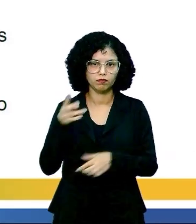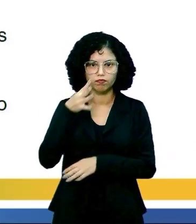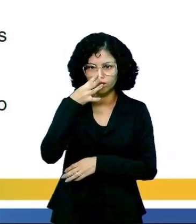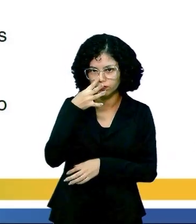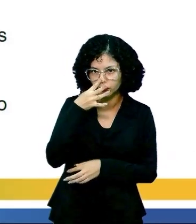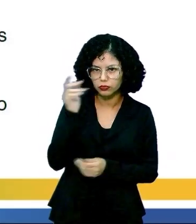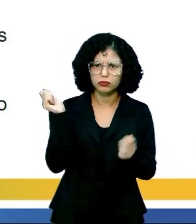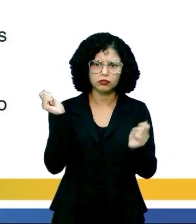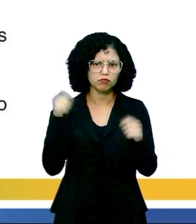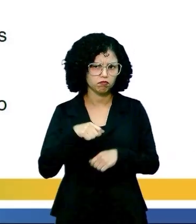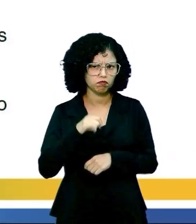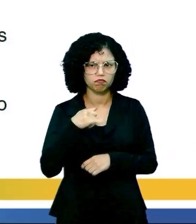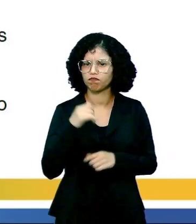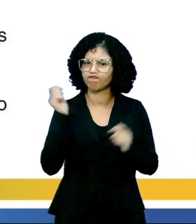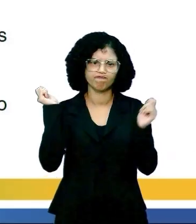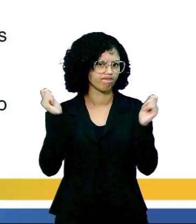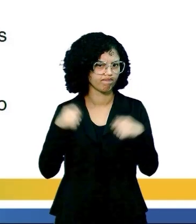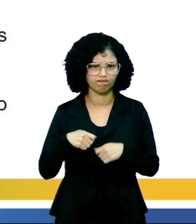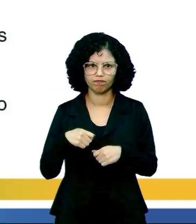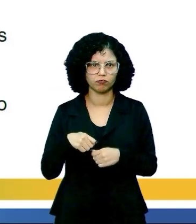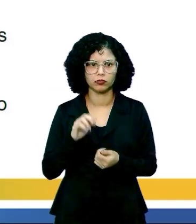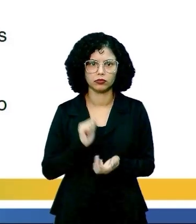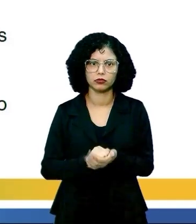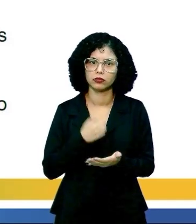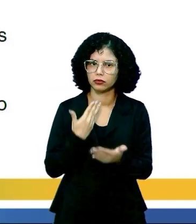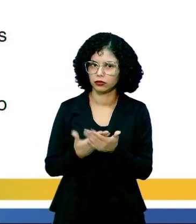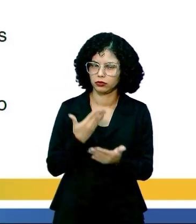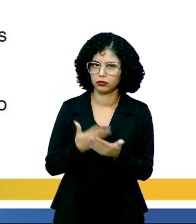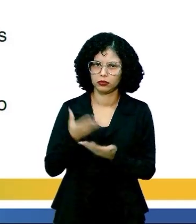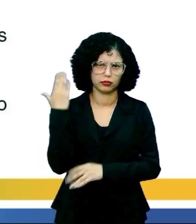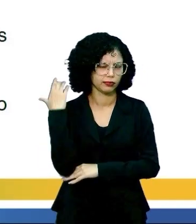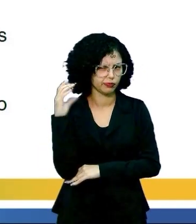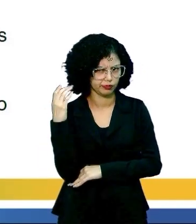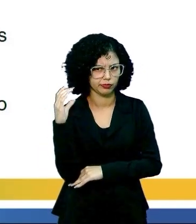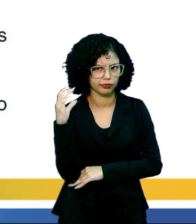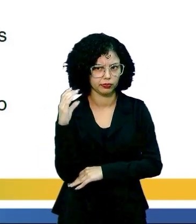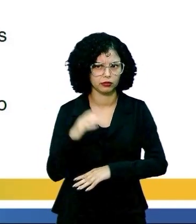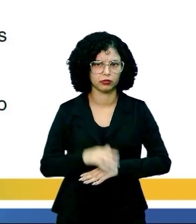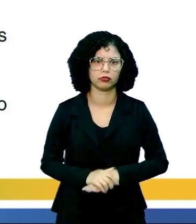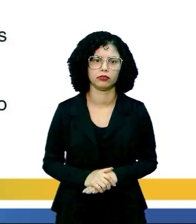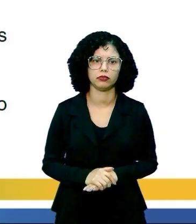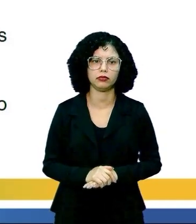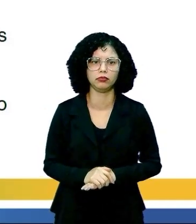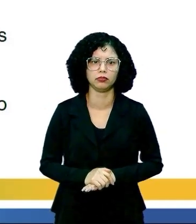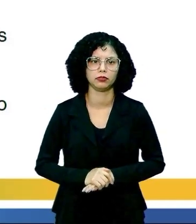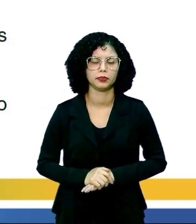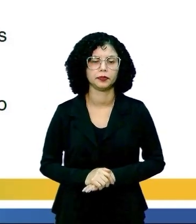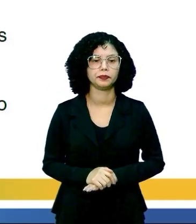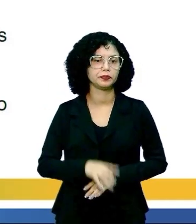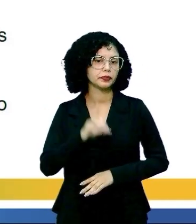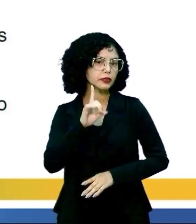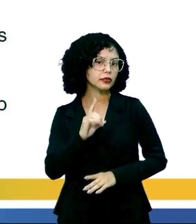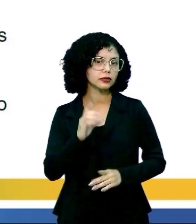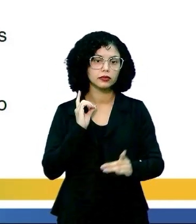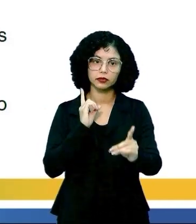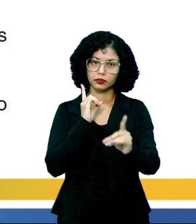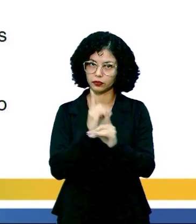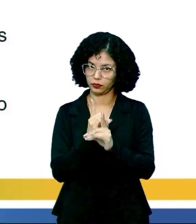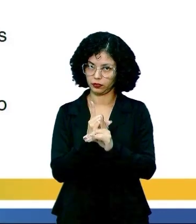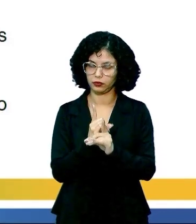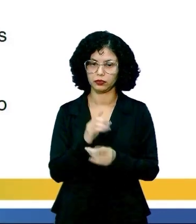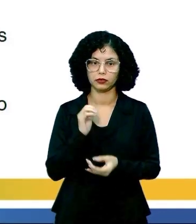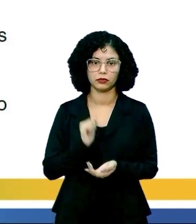é um fenômeno misterioso e impossível de ser estudado pela ciência. Letra D,